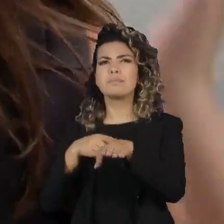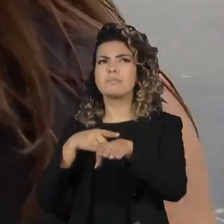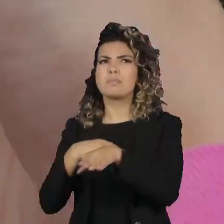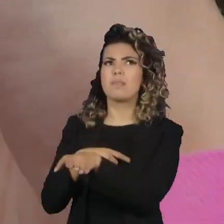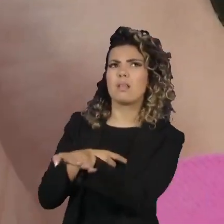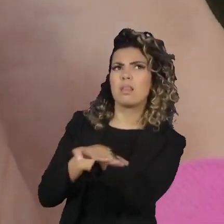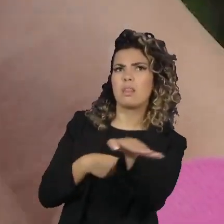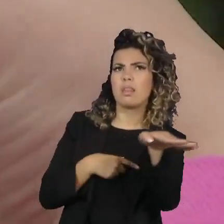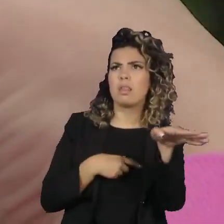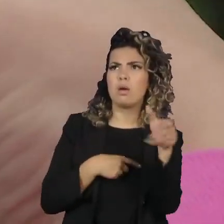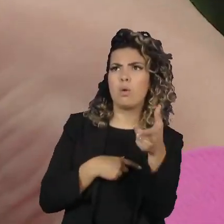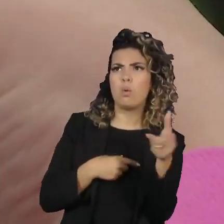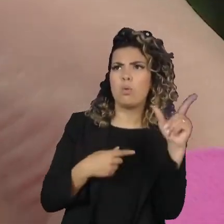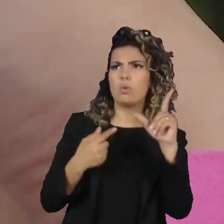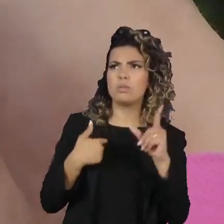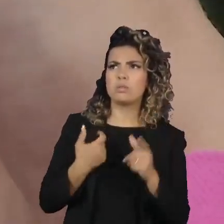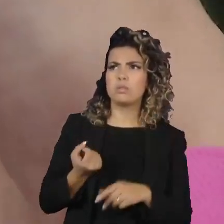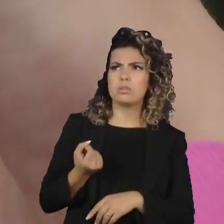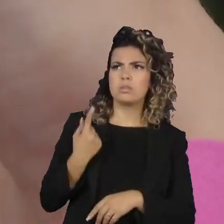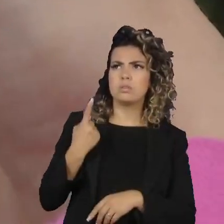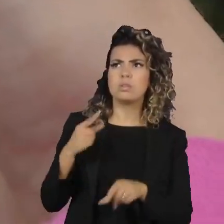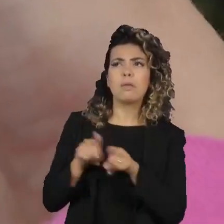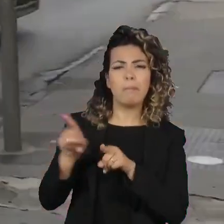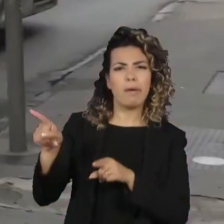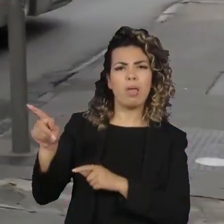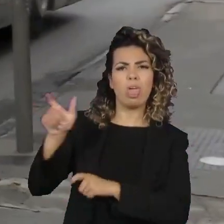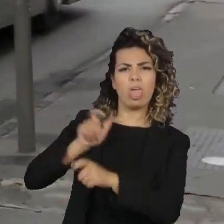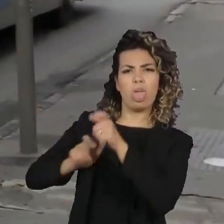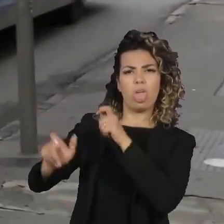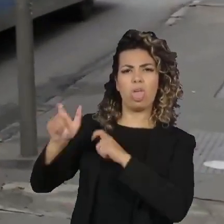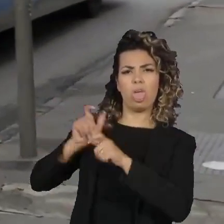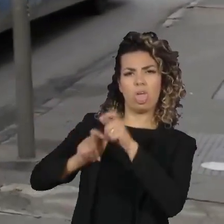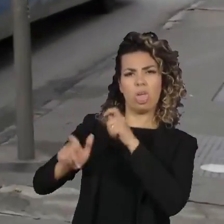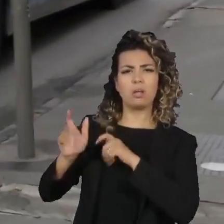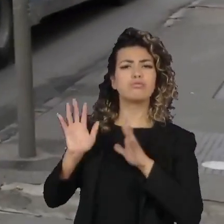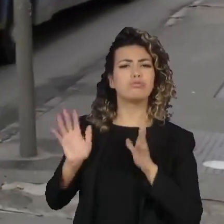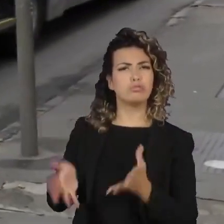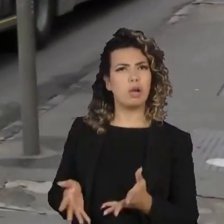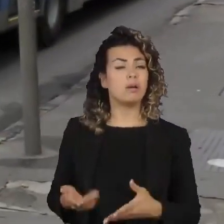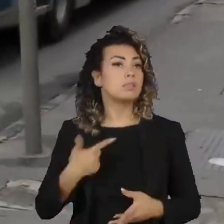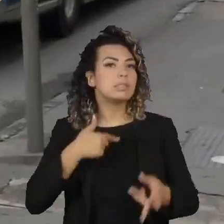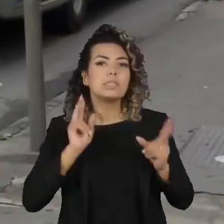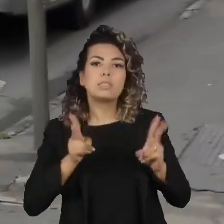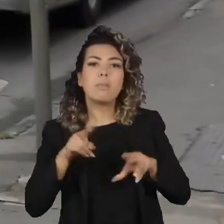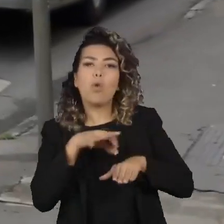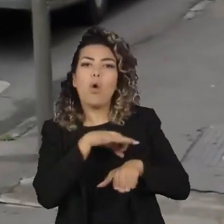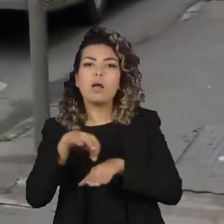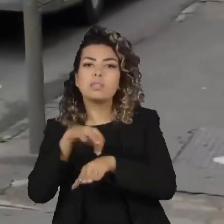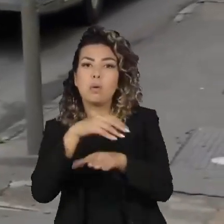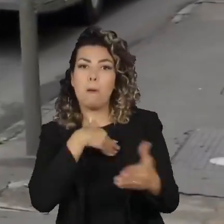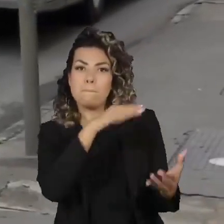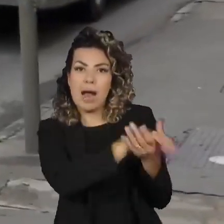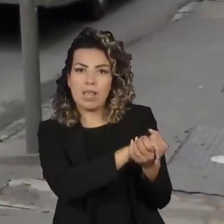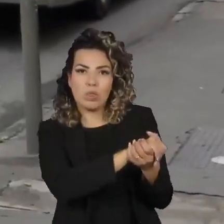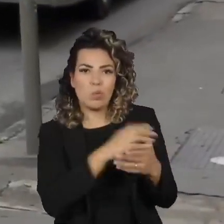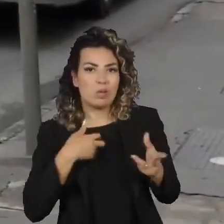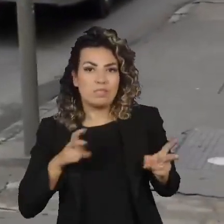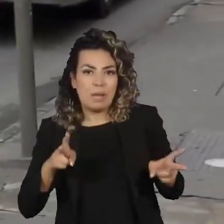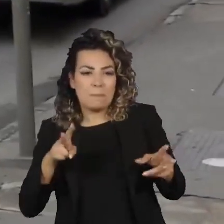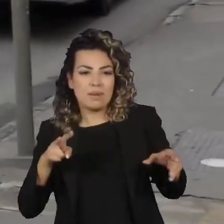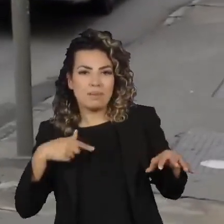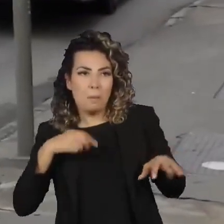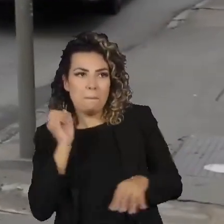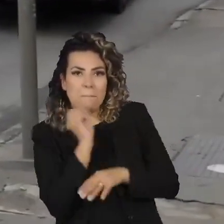de assédio. E elas tentam se proteger como podem. Eu sempre mando a localização pro meu marido e falo, olha, tô